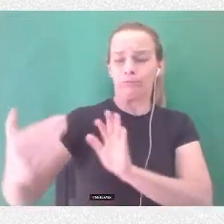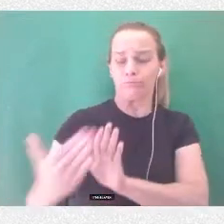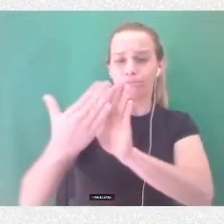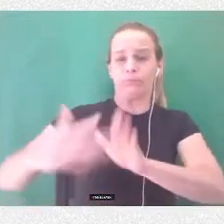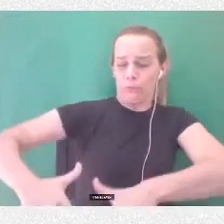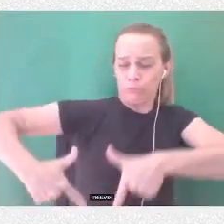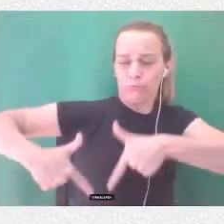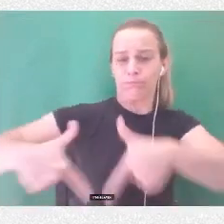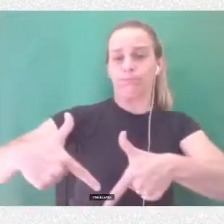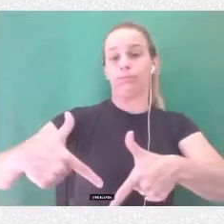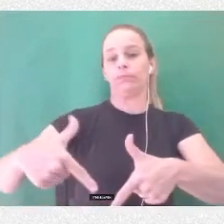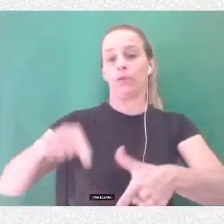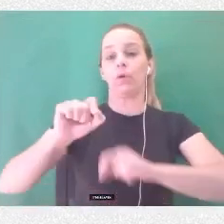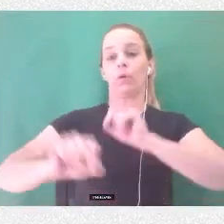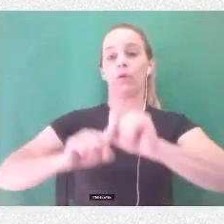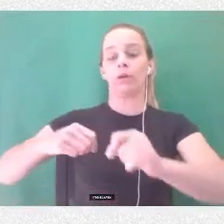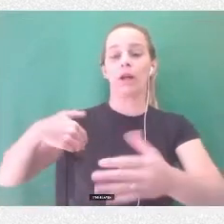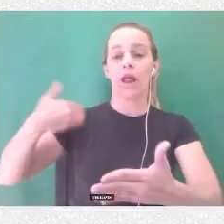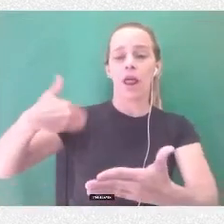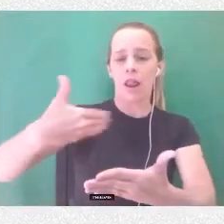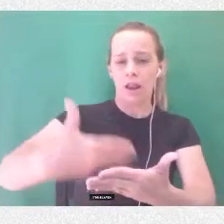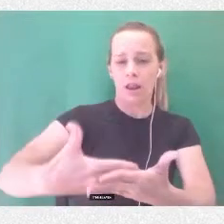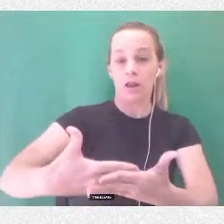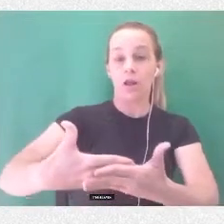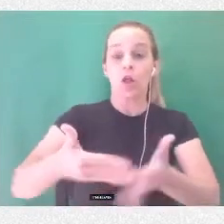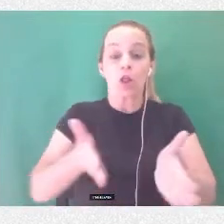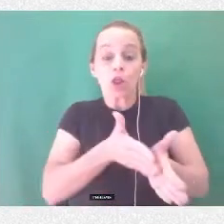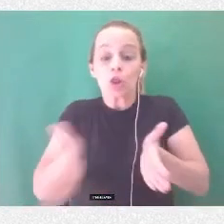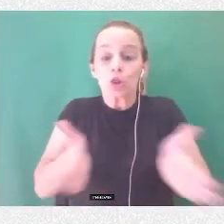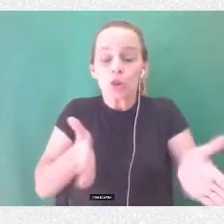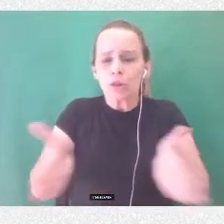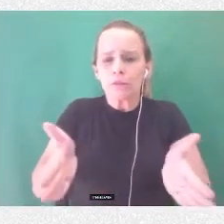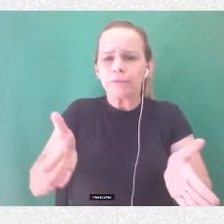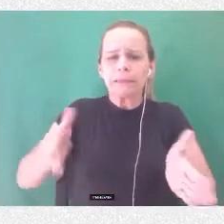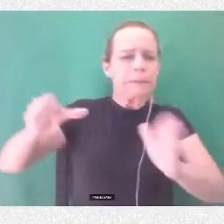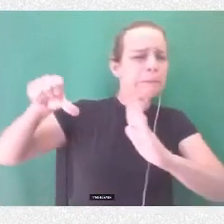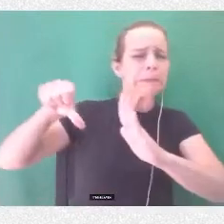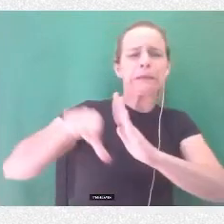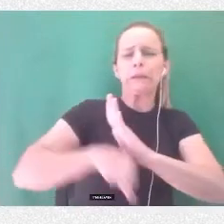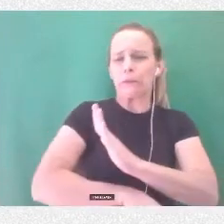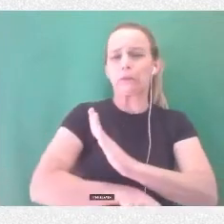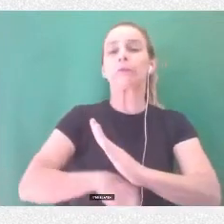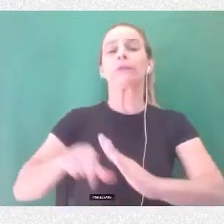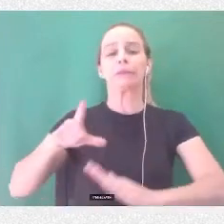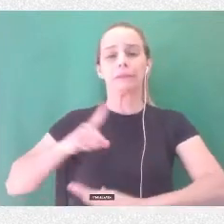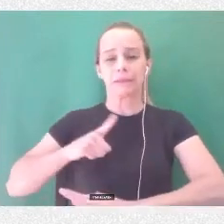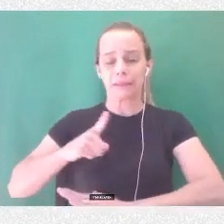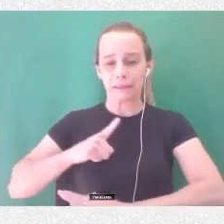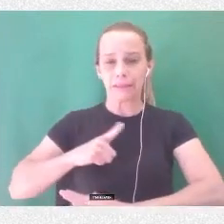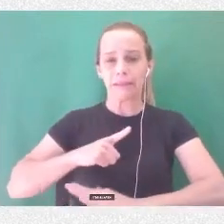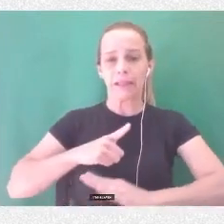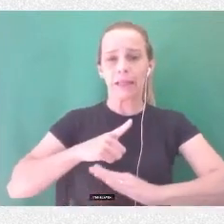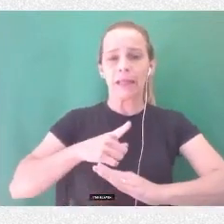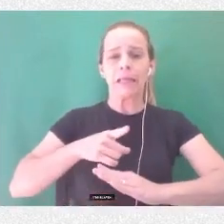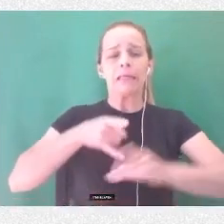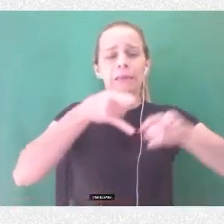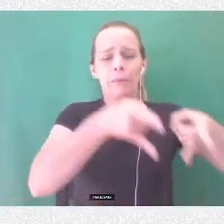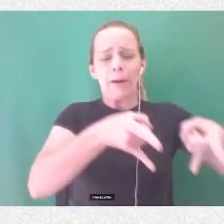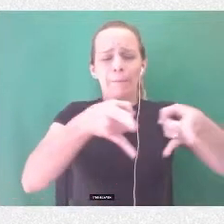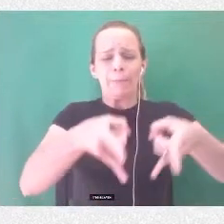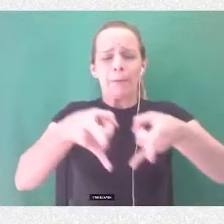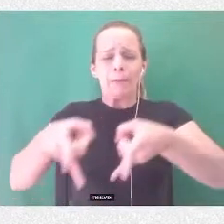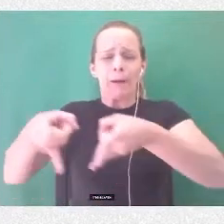Covid. Na fase de pico da pandemia, tivemos centenas de leitos de enfermaria e de